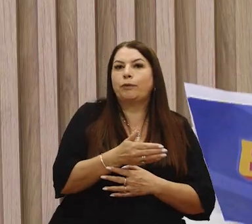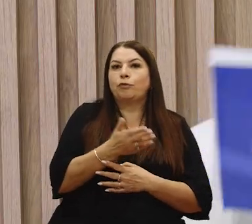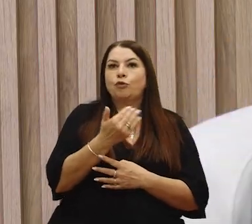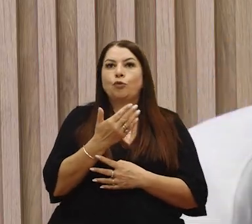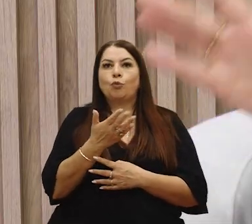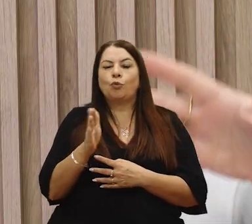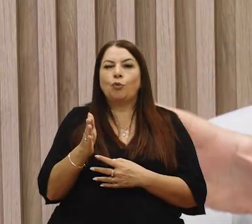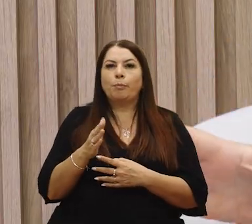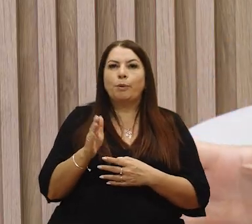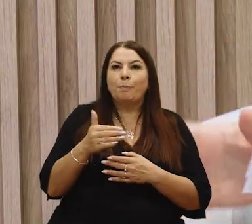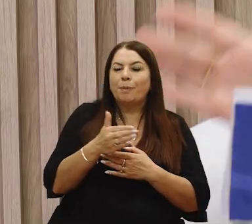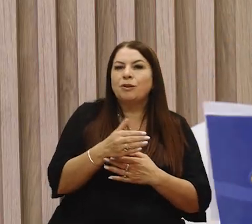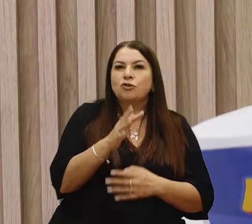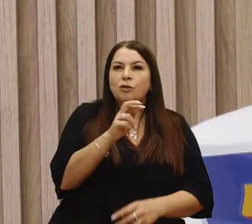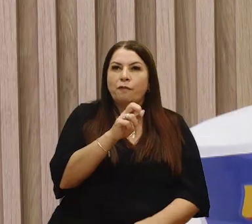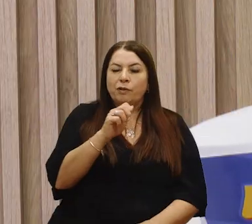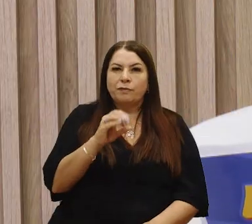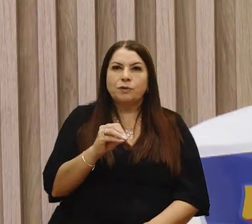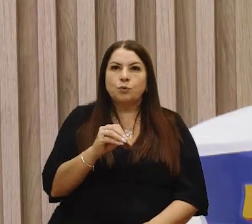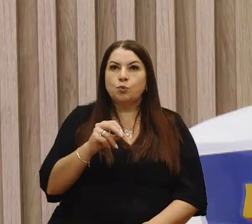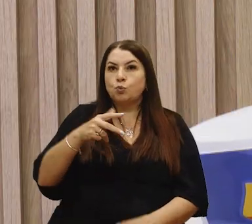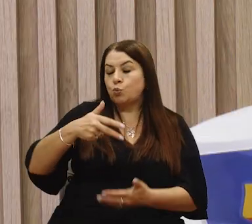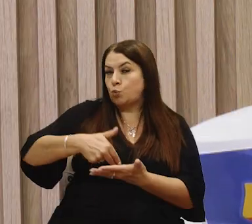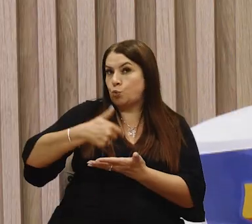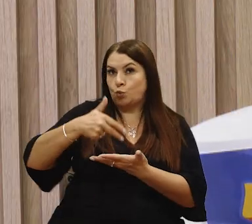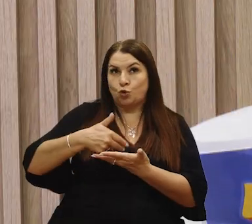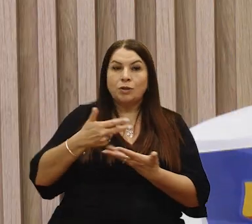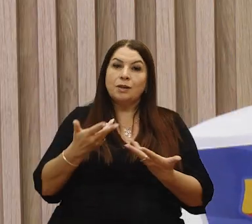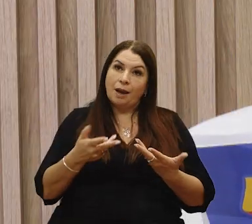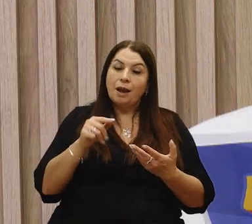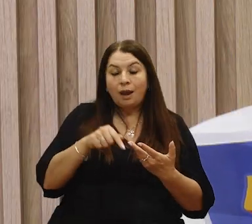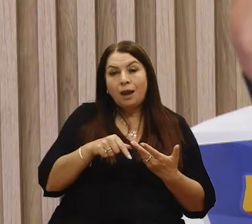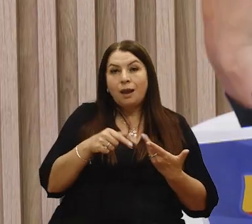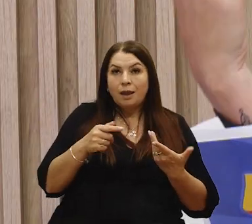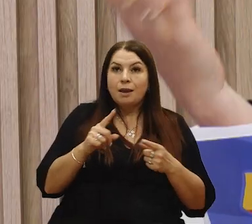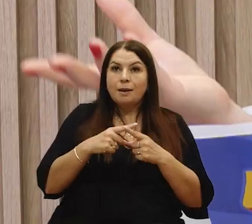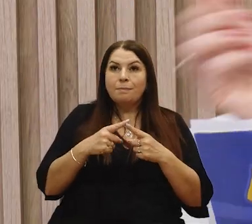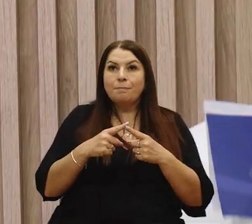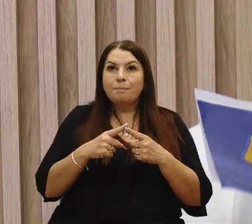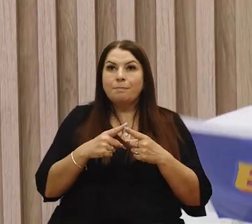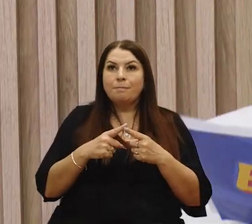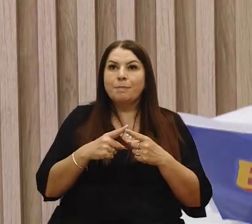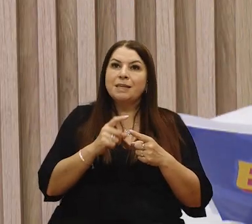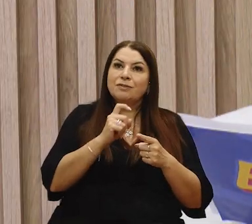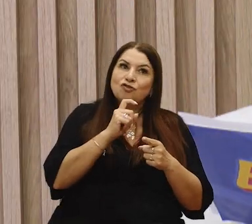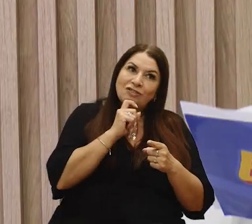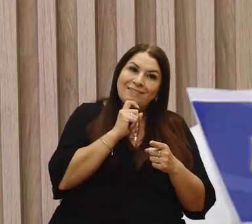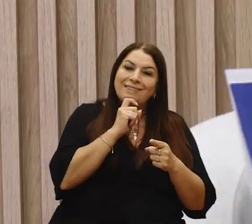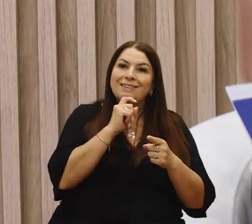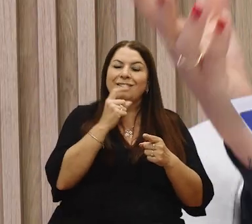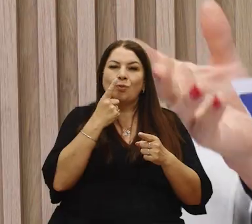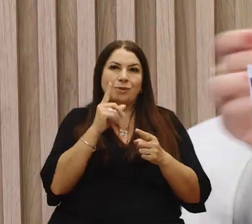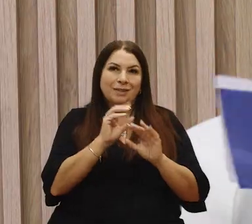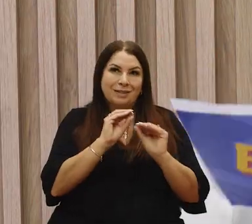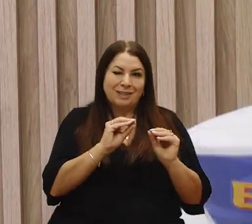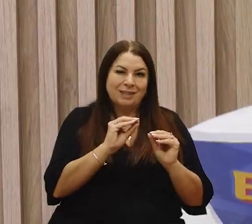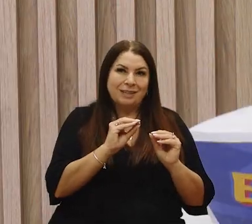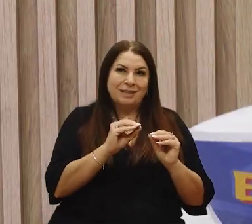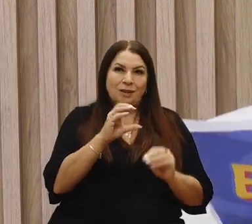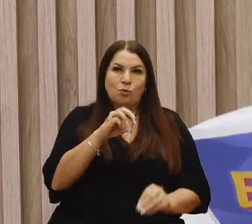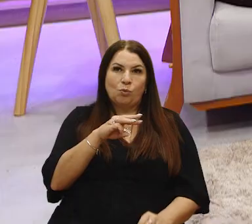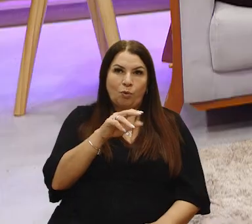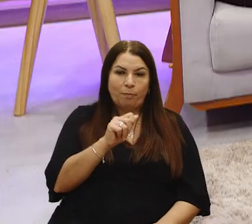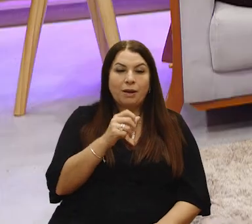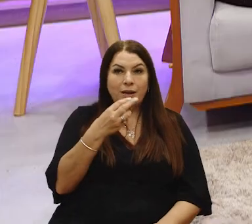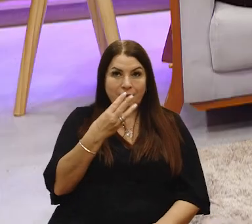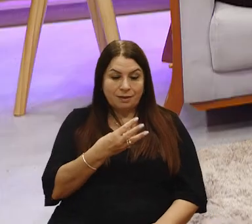quais exercícios aí para as três, né? Bruna, tu o que aconselha, a Cláudia, o que fez para melhorar nesse